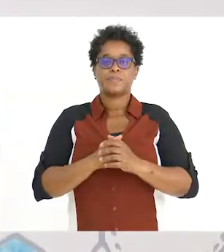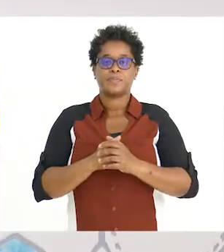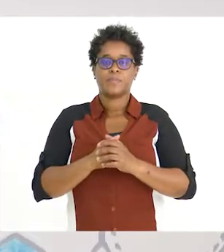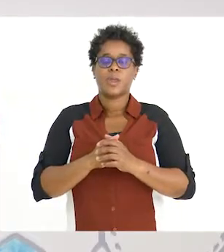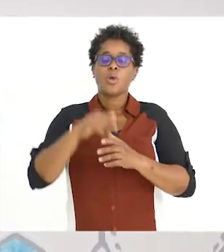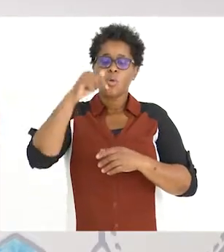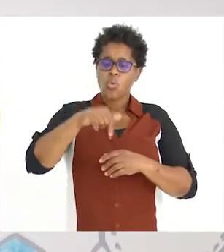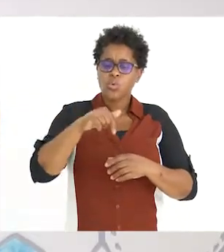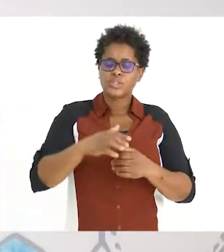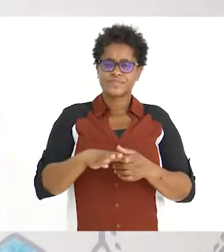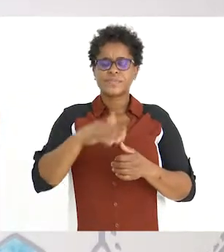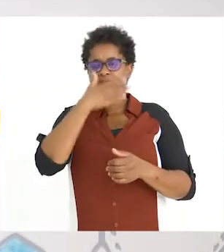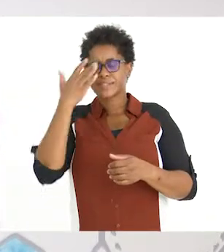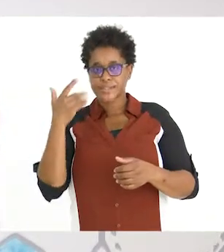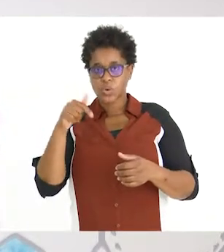Hoje em dia,